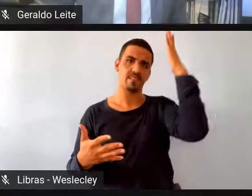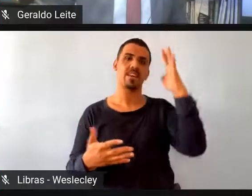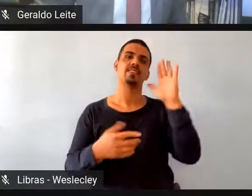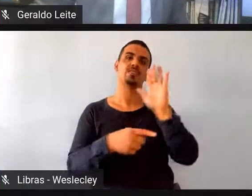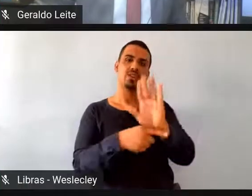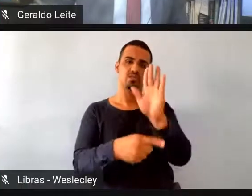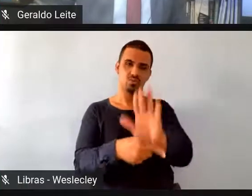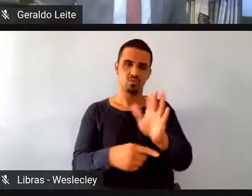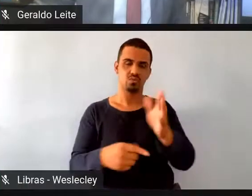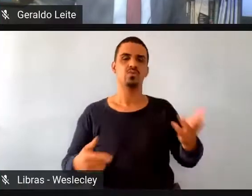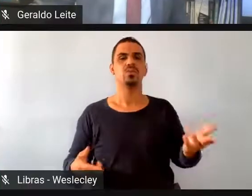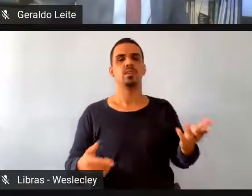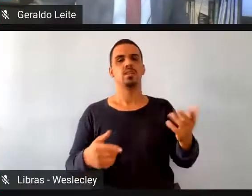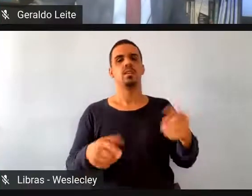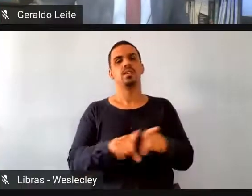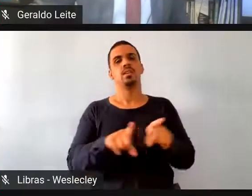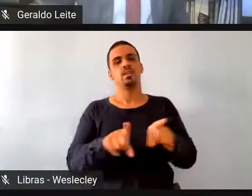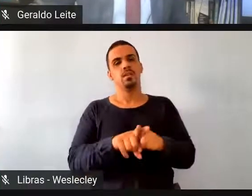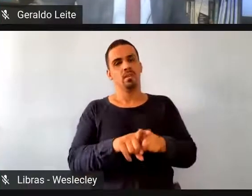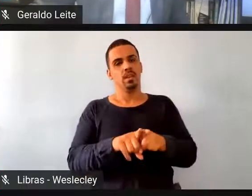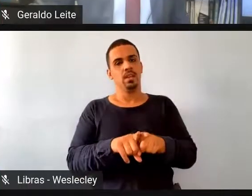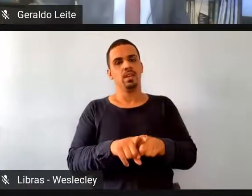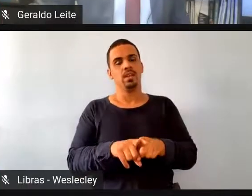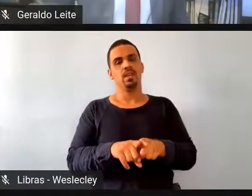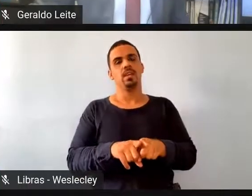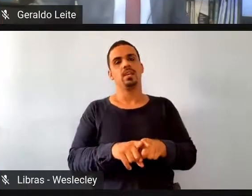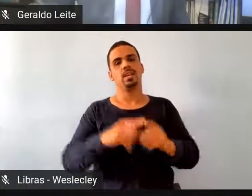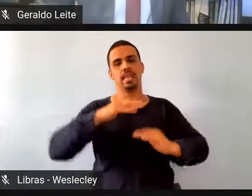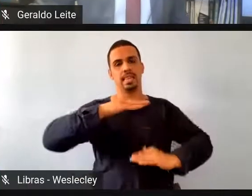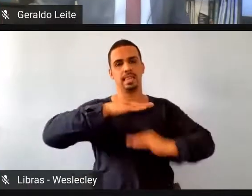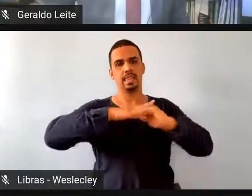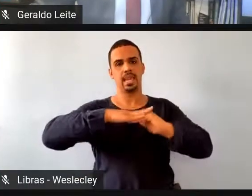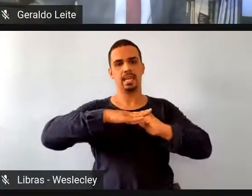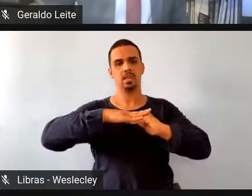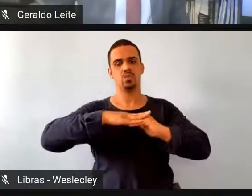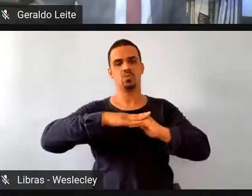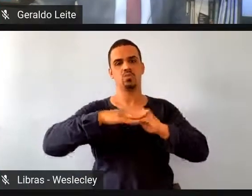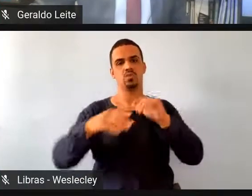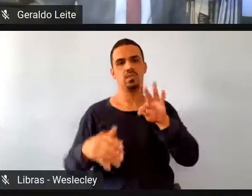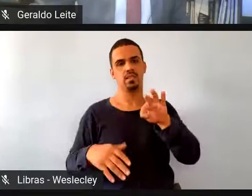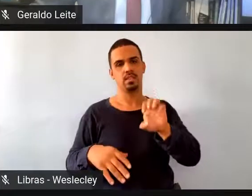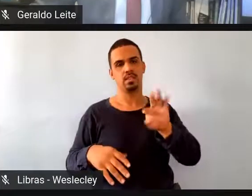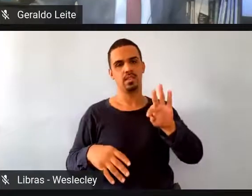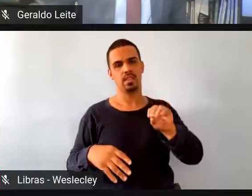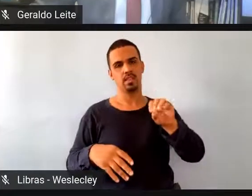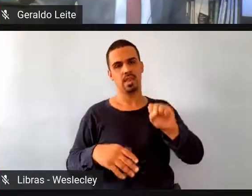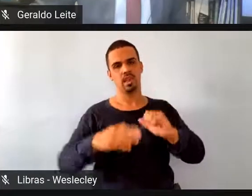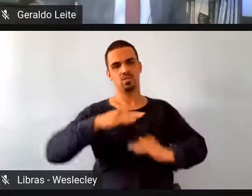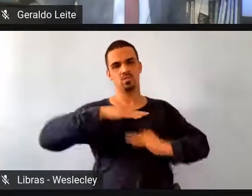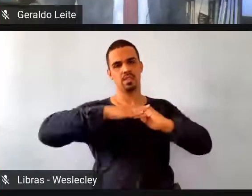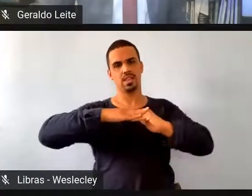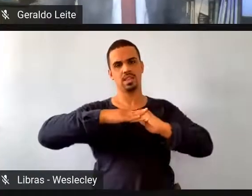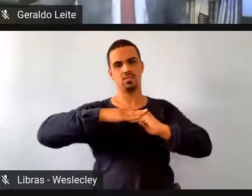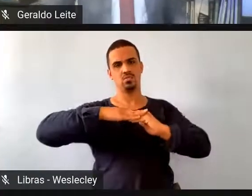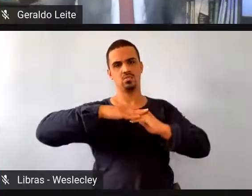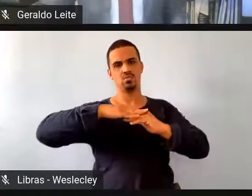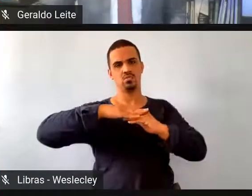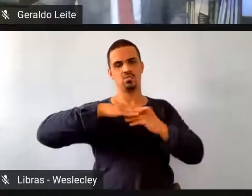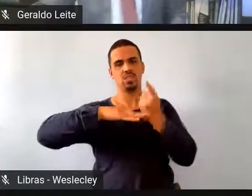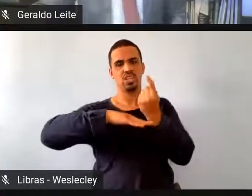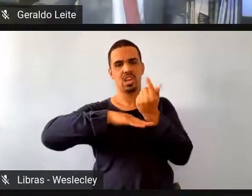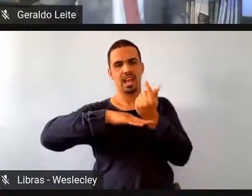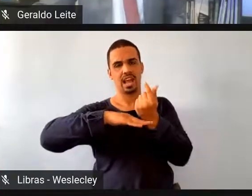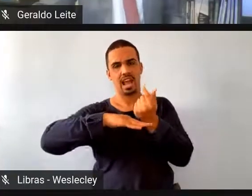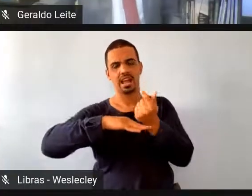de saída. Além do mais, também botar tetos. A experiência internacional sugere que tetos de gastos